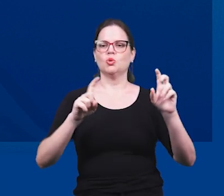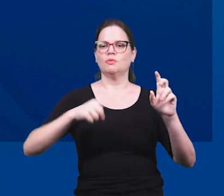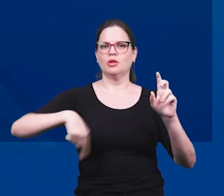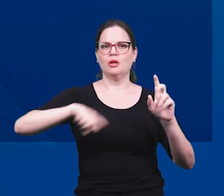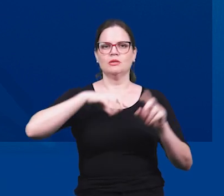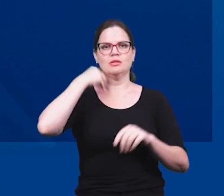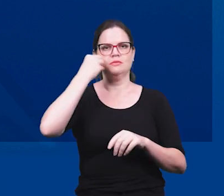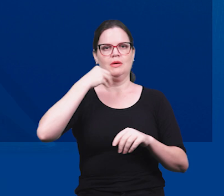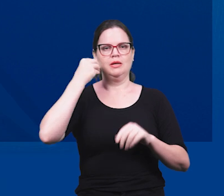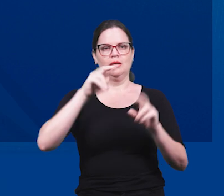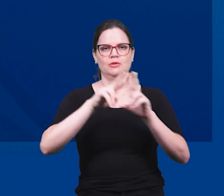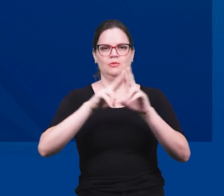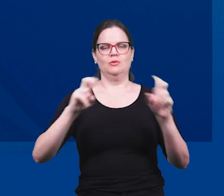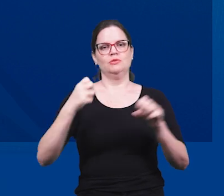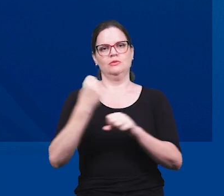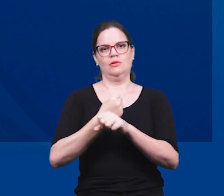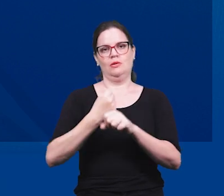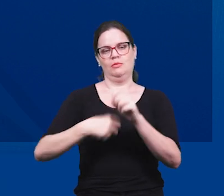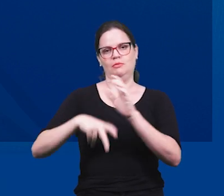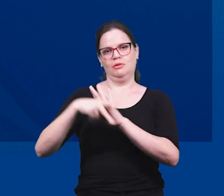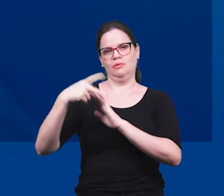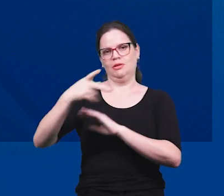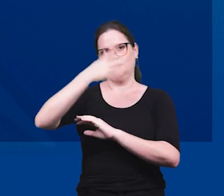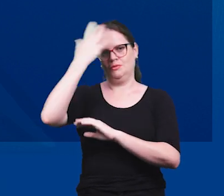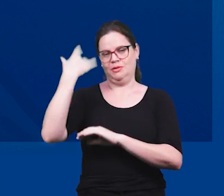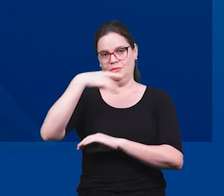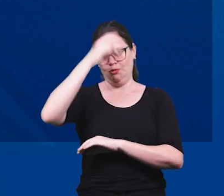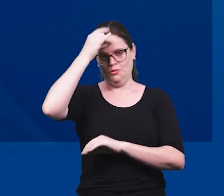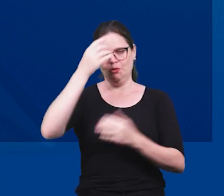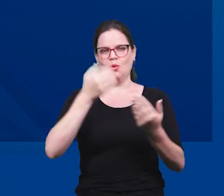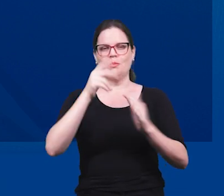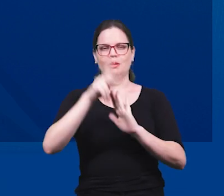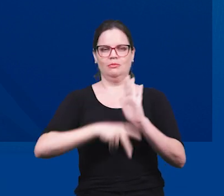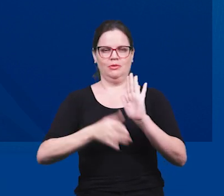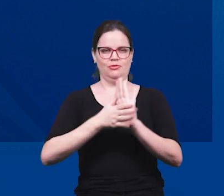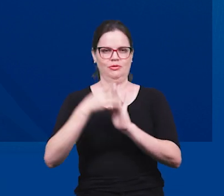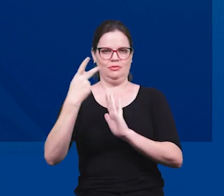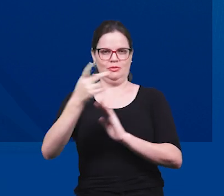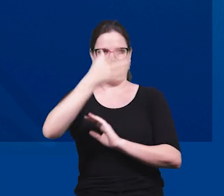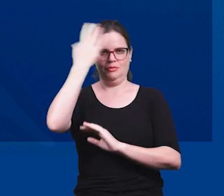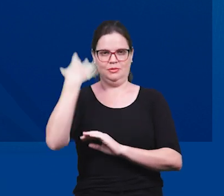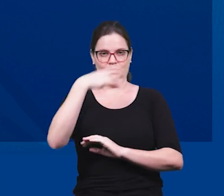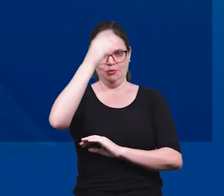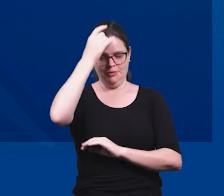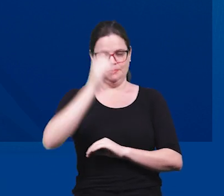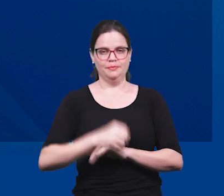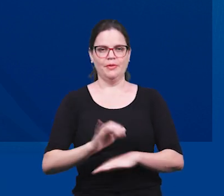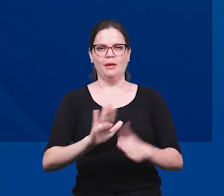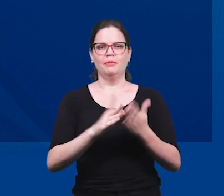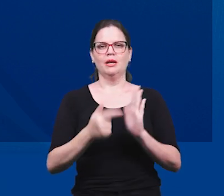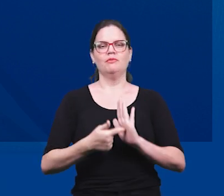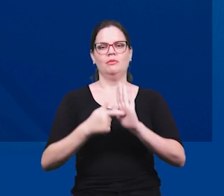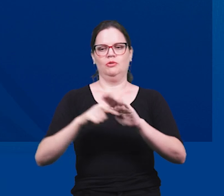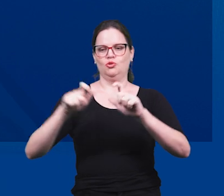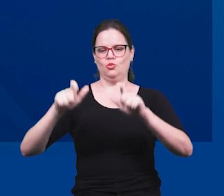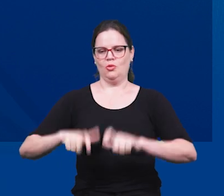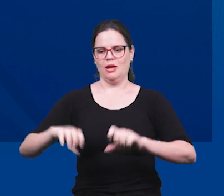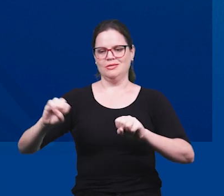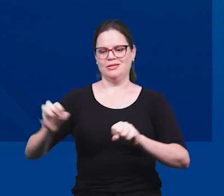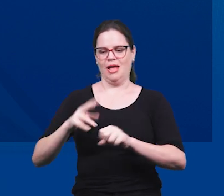nossa experiência com a obra do Espírito Santo. A palavra diz que Sardes, ela recebeu e ela